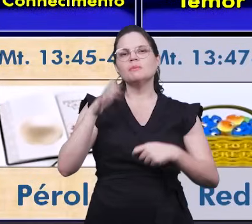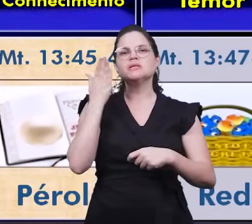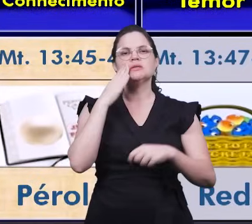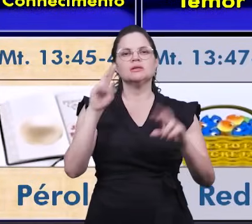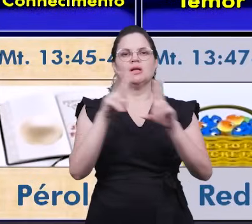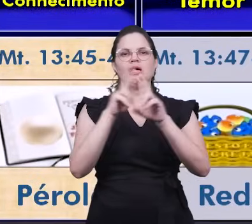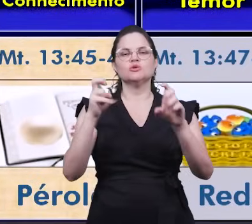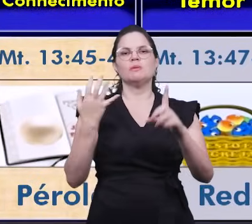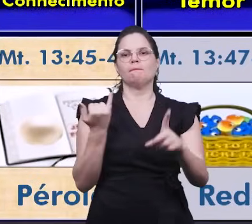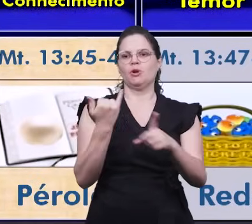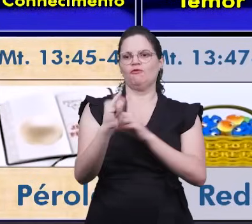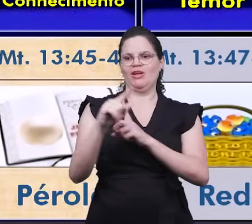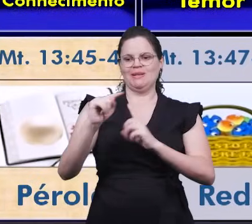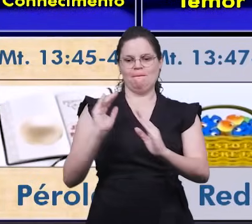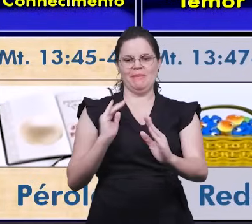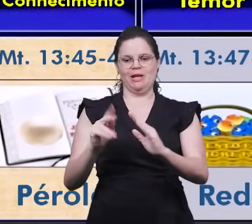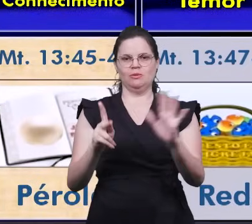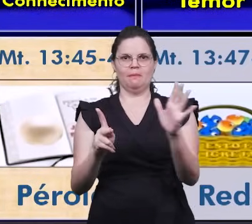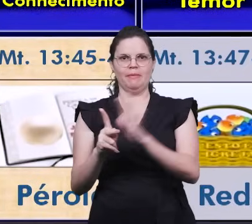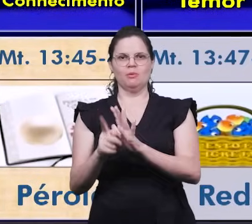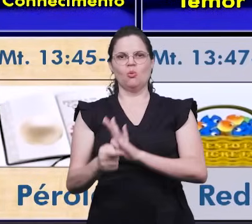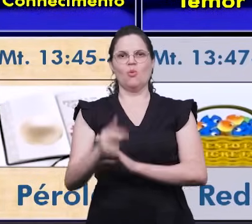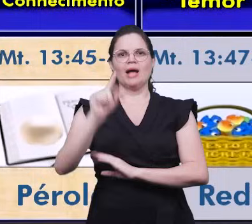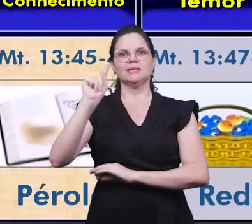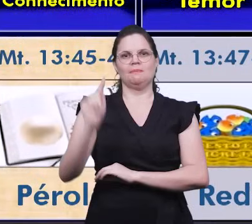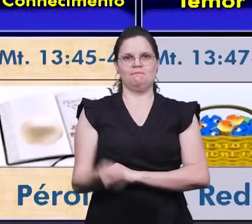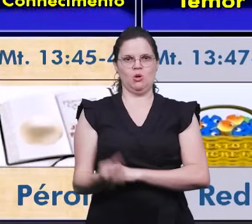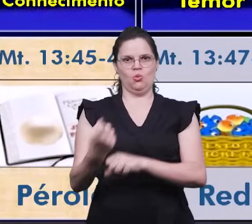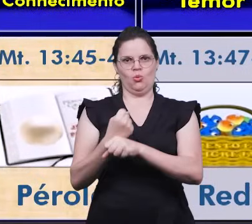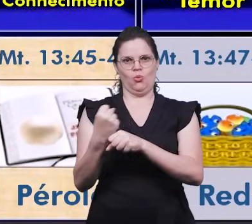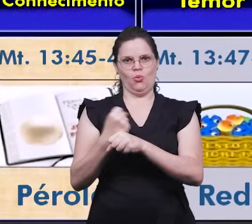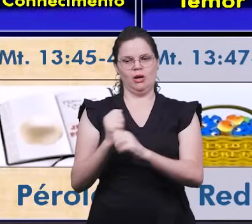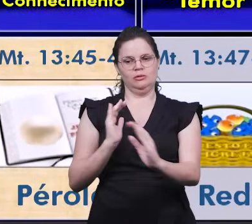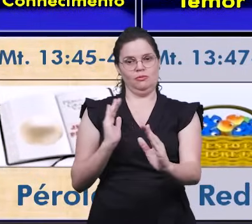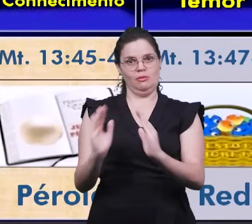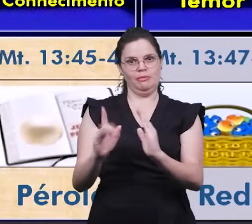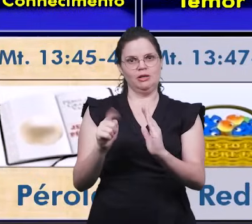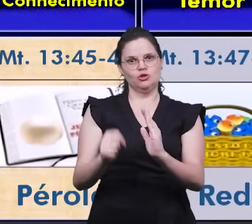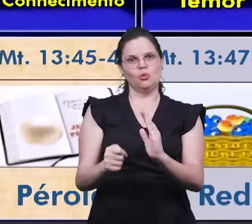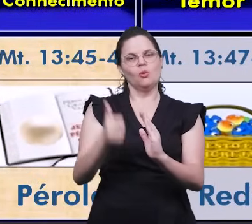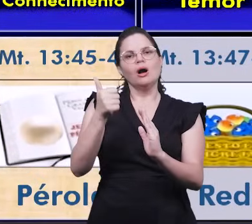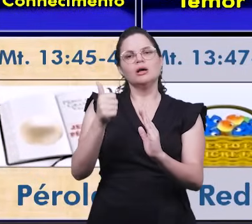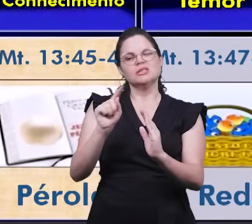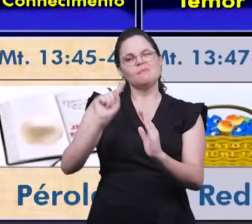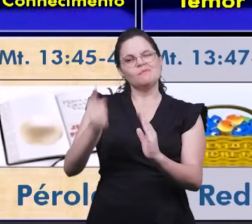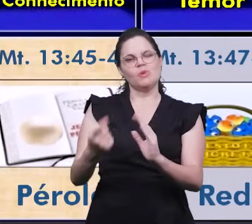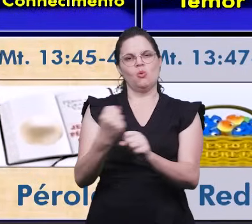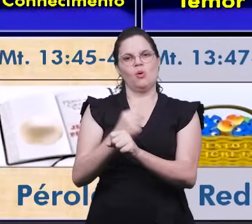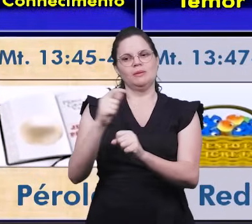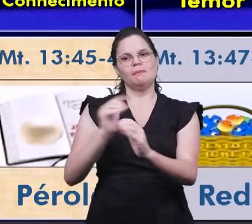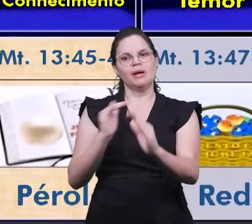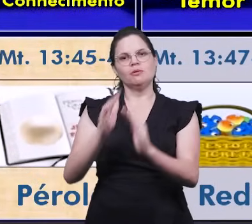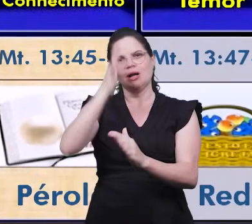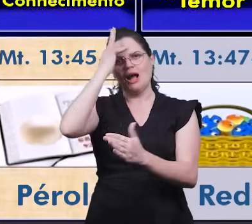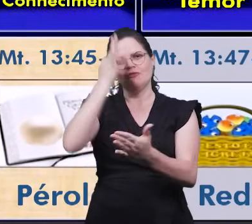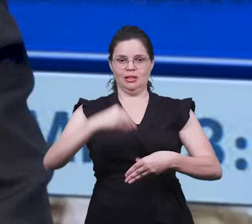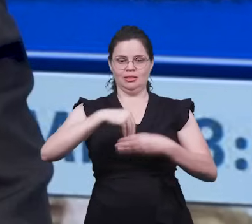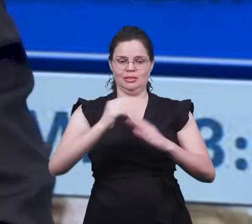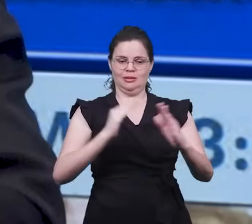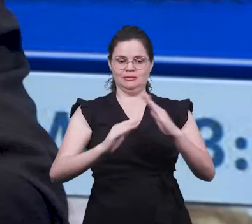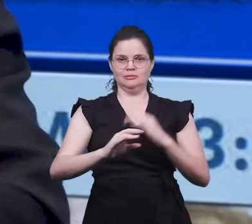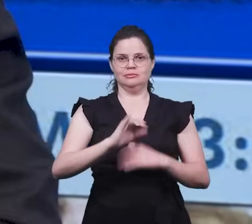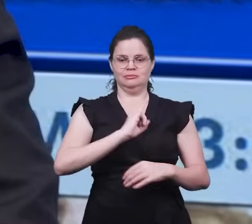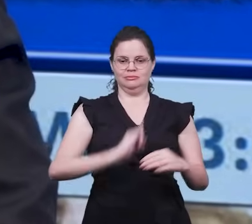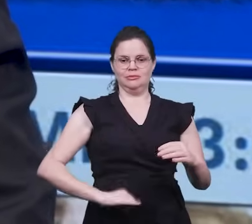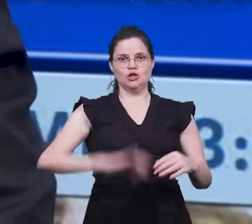né? Esse período de quase 1000 anos, ou até mais de 1000 anos, que foi o período do esfriamento da fé. Mas eu quero falar um pouquinho de Constantino. Mas